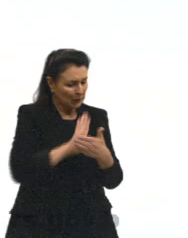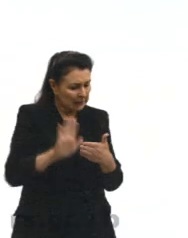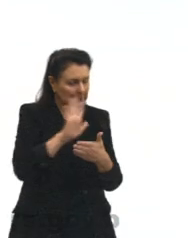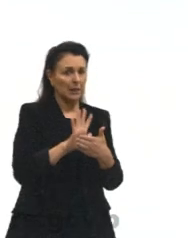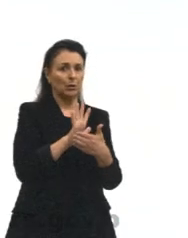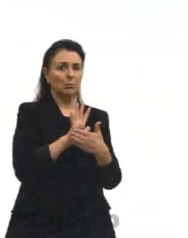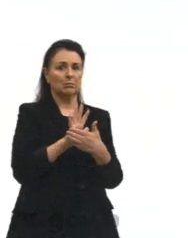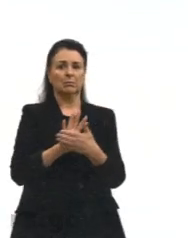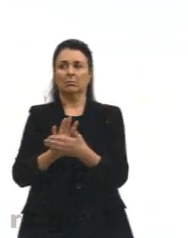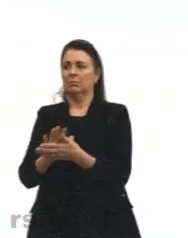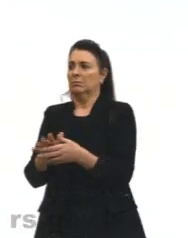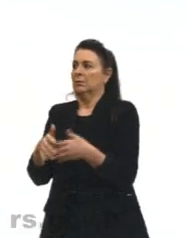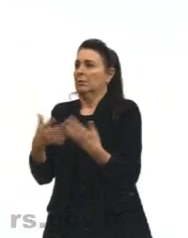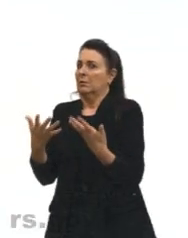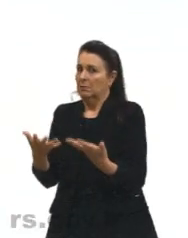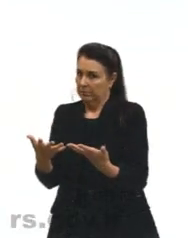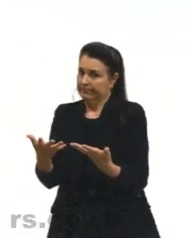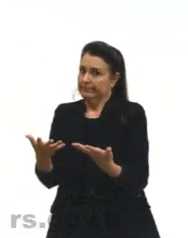francamente